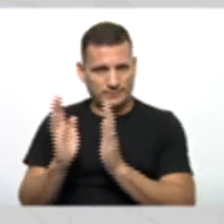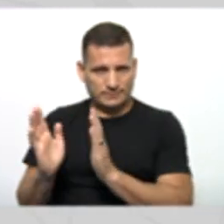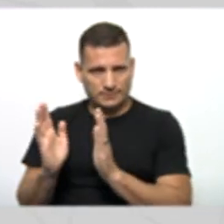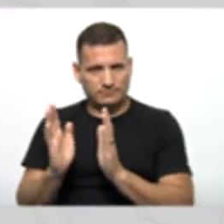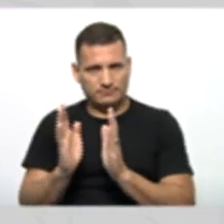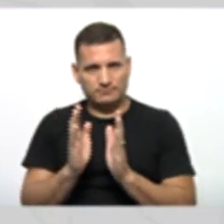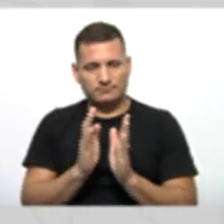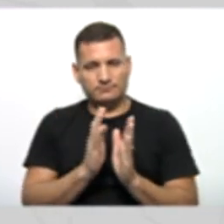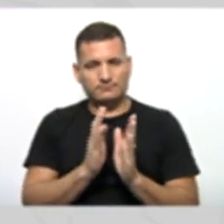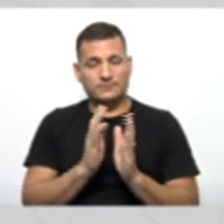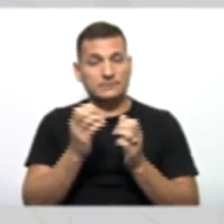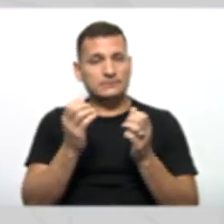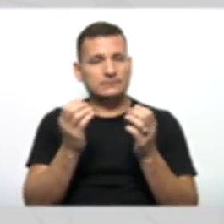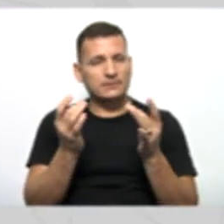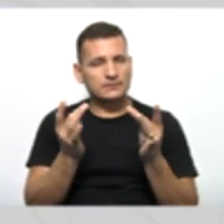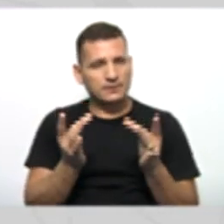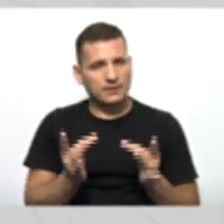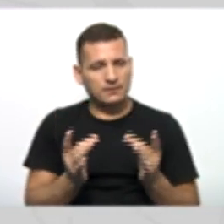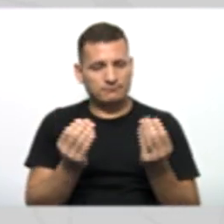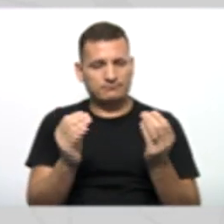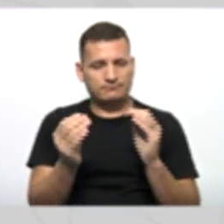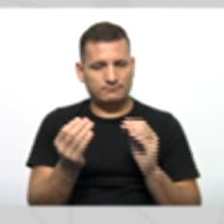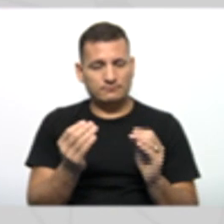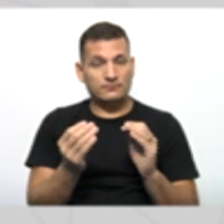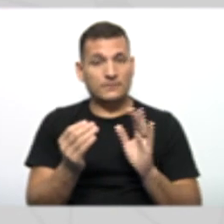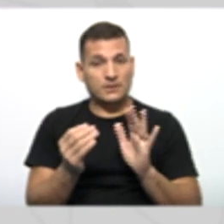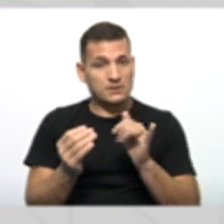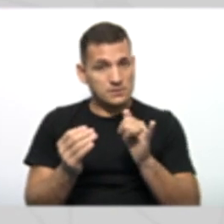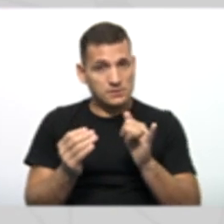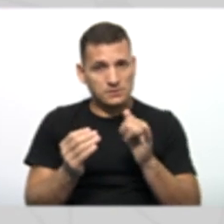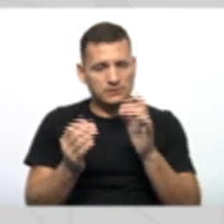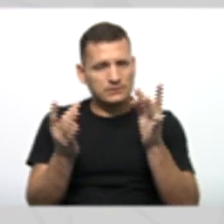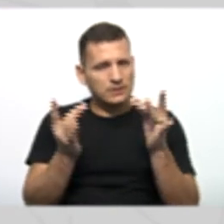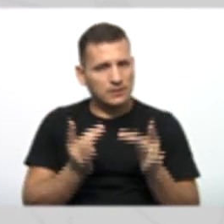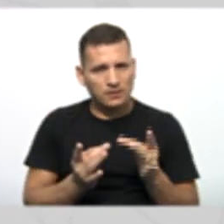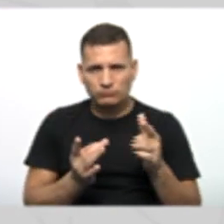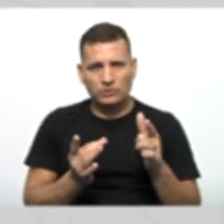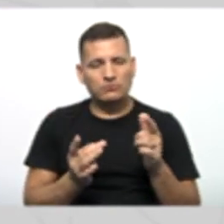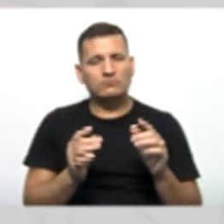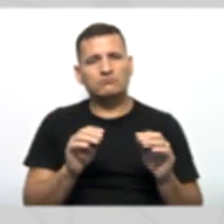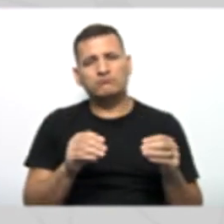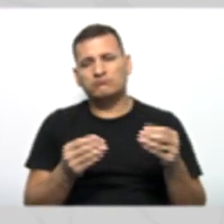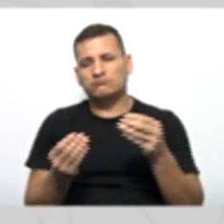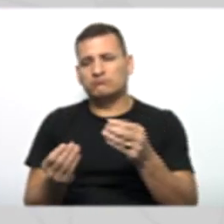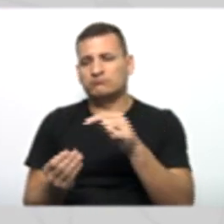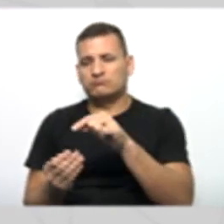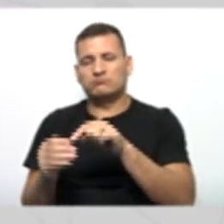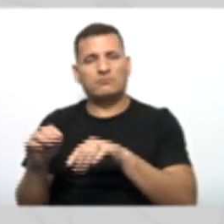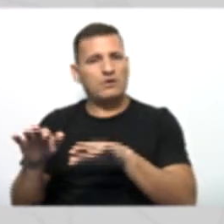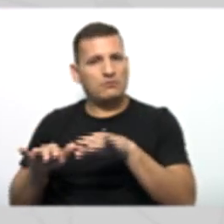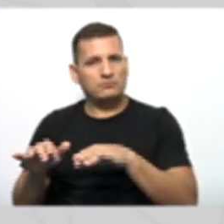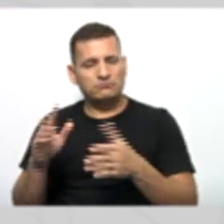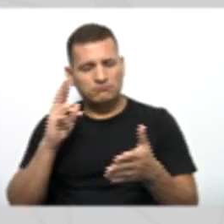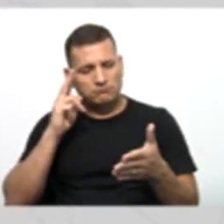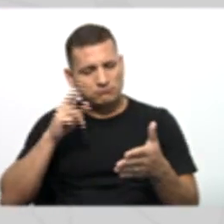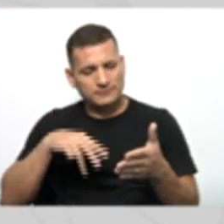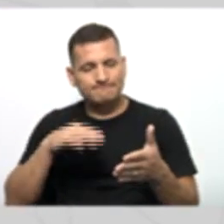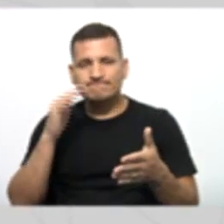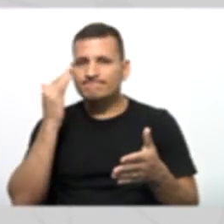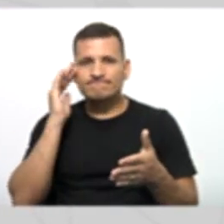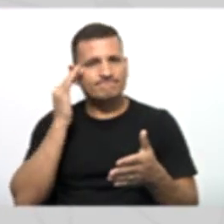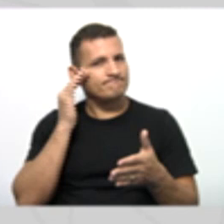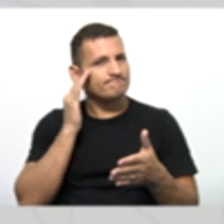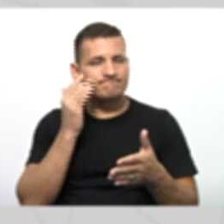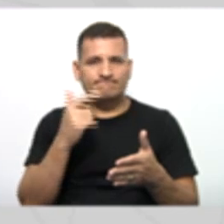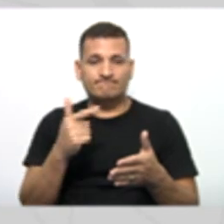o seu programador não vai entender. E isso você, analista, tem que identificar, ok? Então, o diagrama de atividade, pessoal,